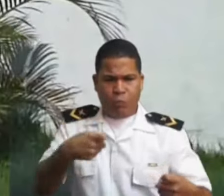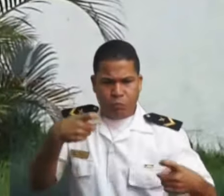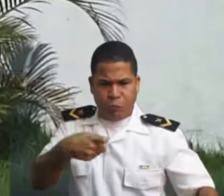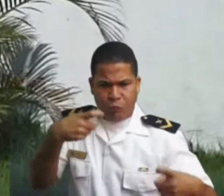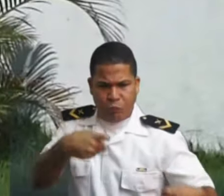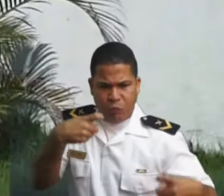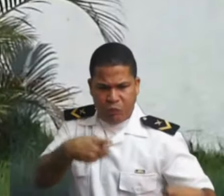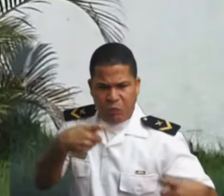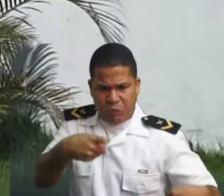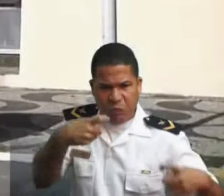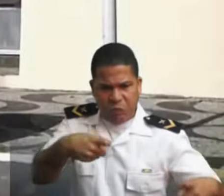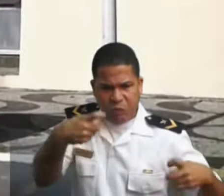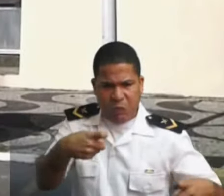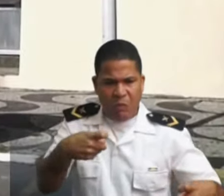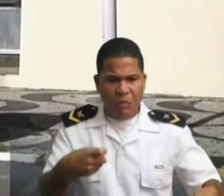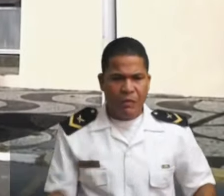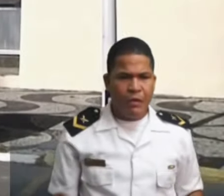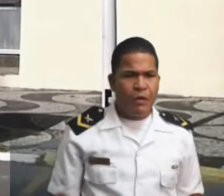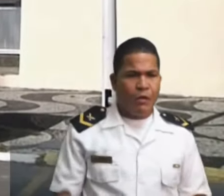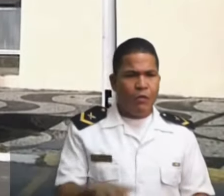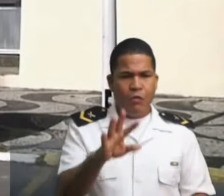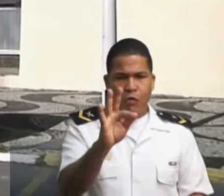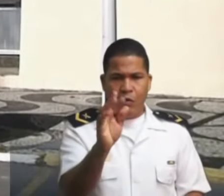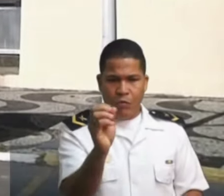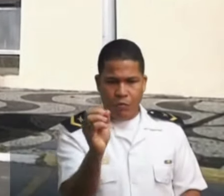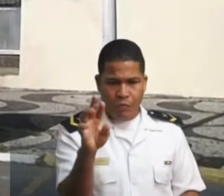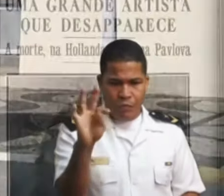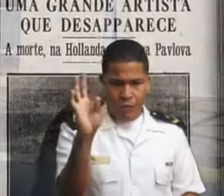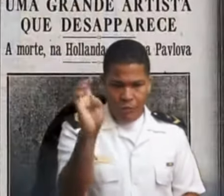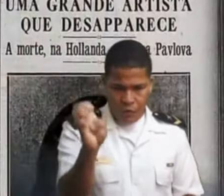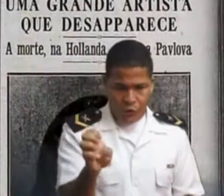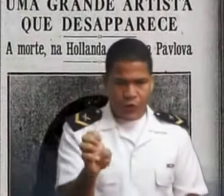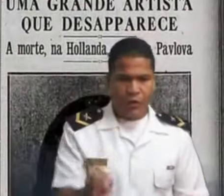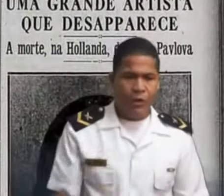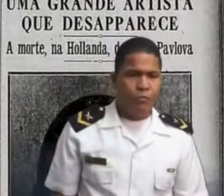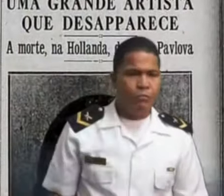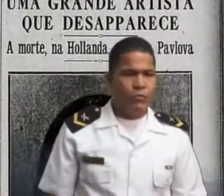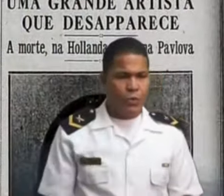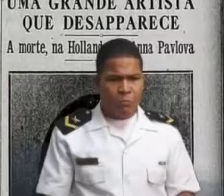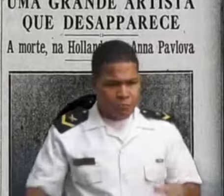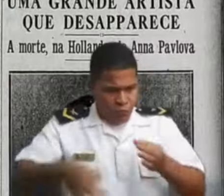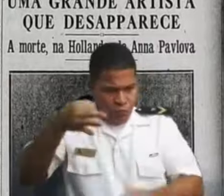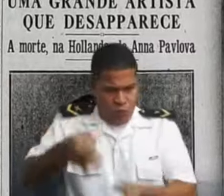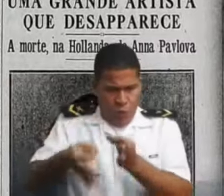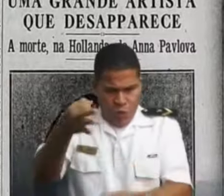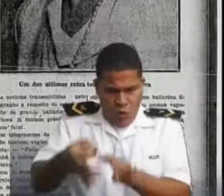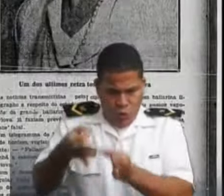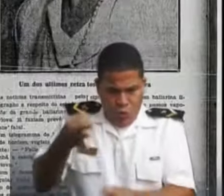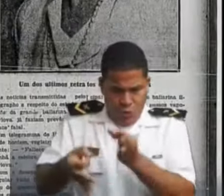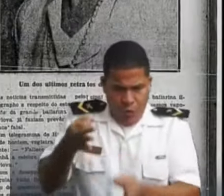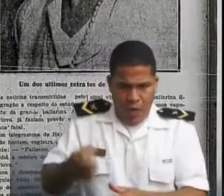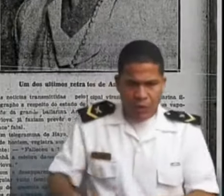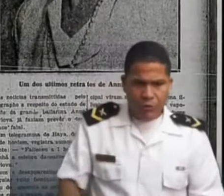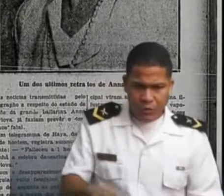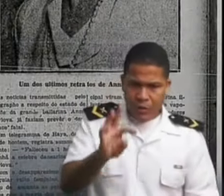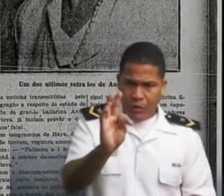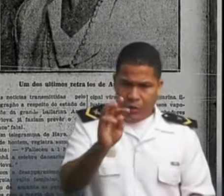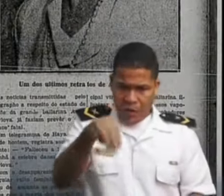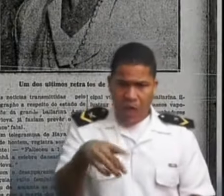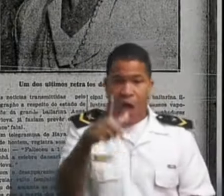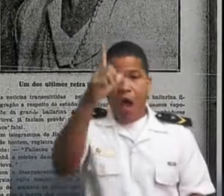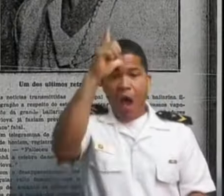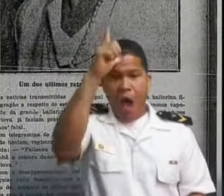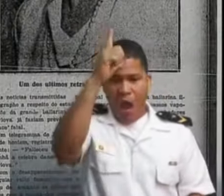Vigia, hoje mais conhecido como Forte do Leme. O caso foi julgado pelo Tribunal Marítimo da Alemanha. Este